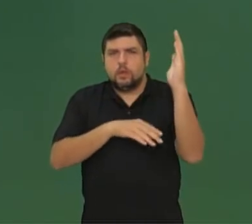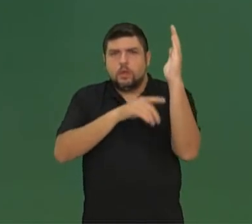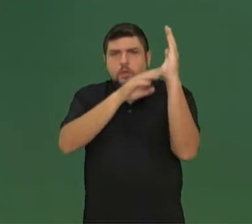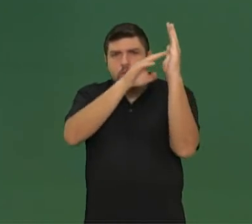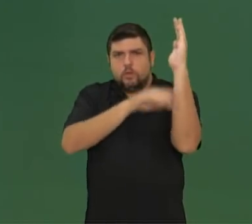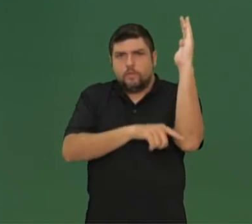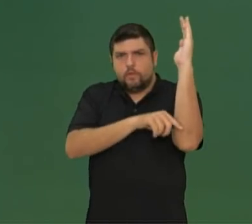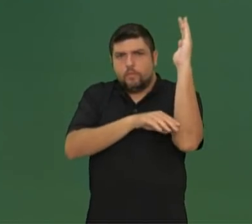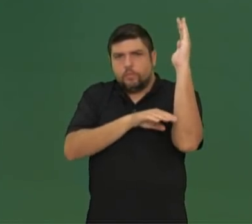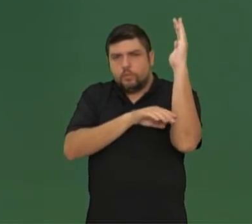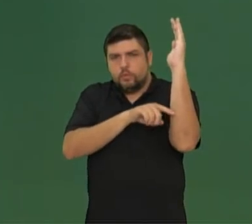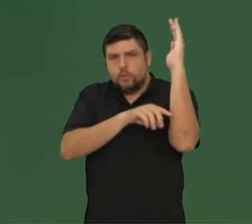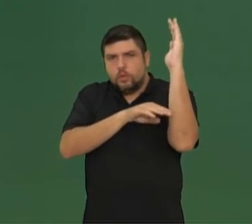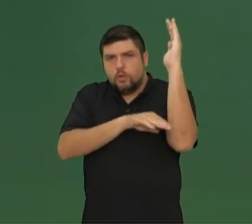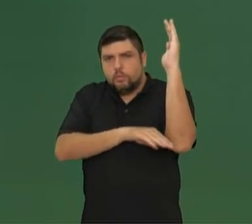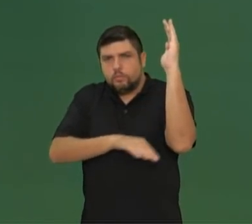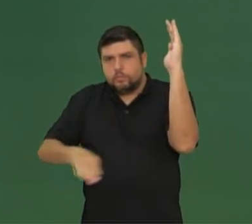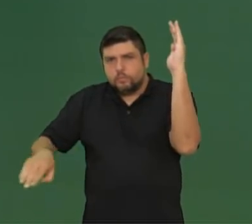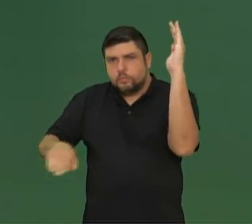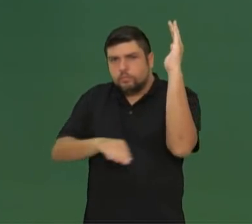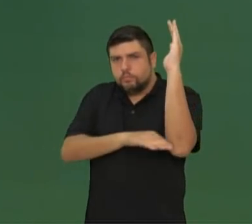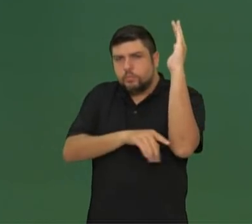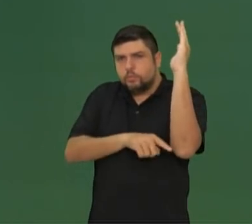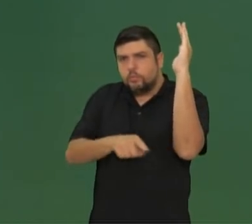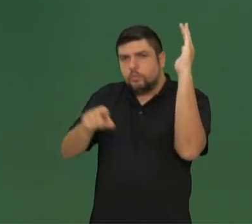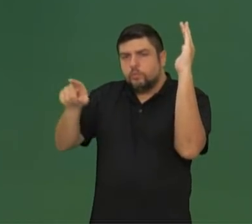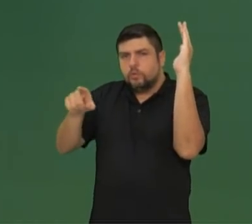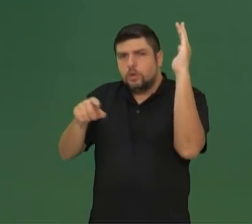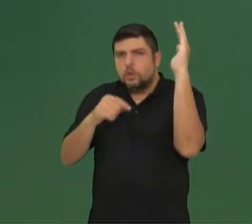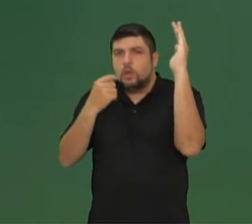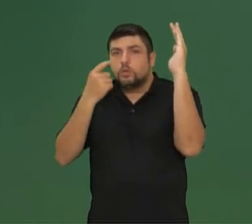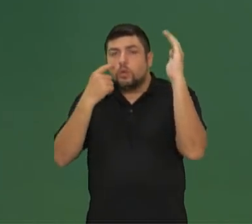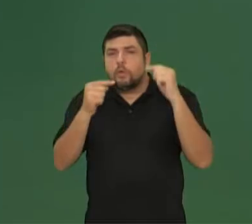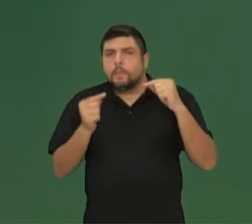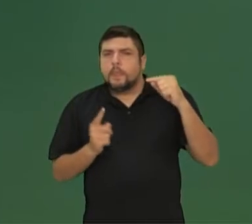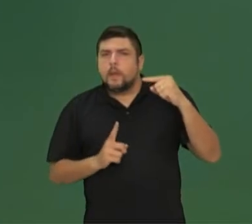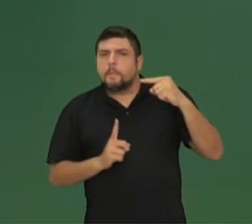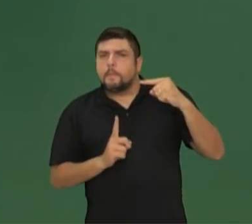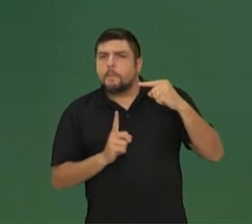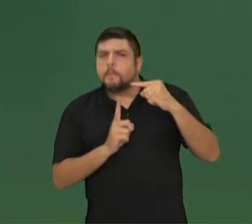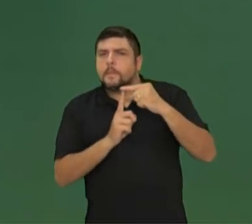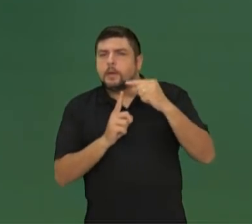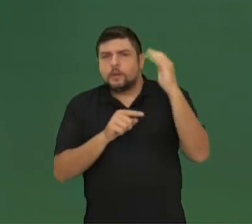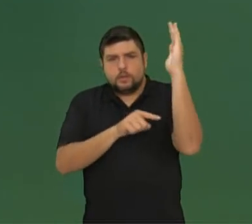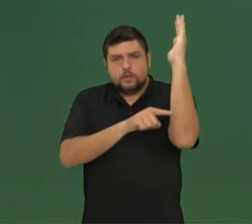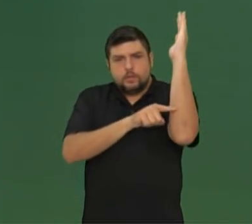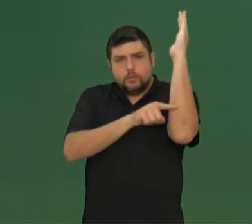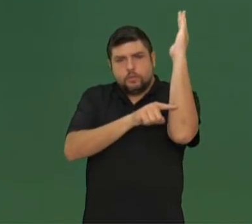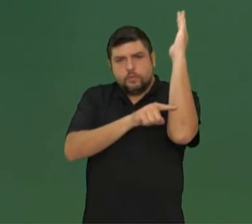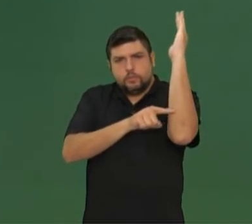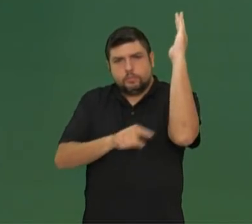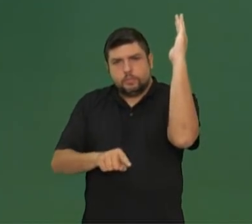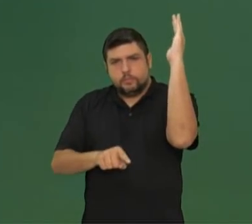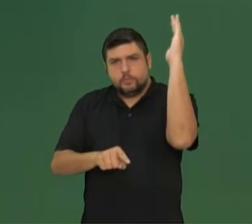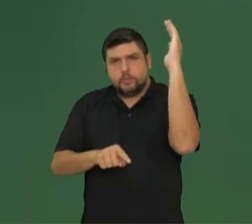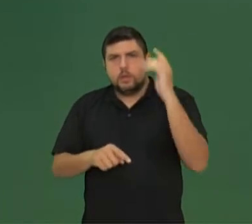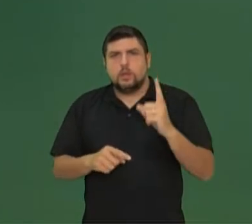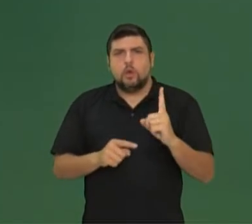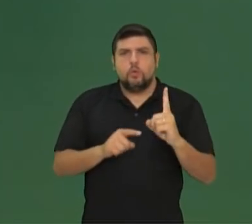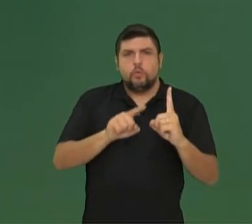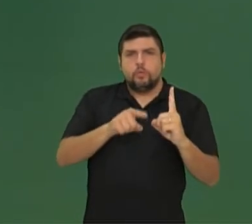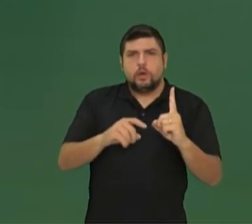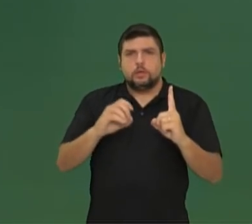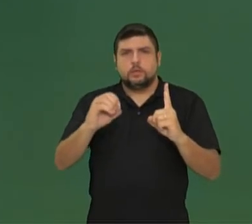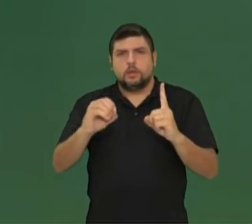Lembra que eu falei para vocês? Eu vou demonstrar aonde que está o vértice. Então, olha o vértice que nós encontramos lá. Não era 1 e 0? Olha o ponto aqui que está